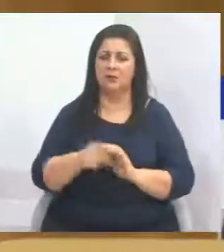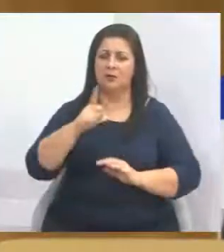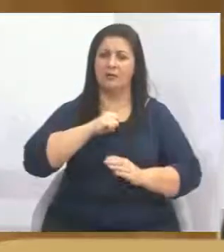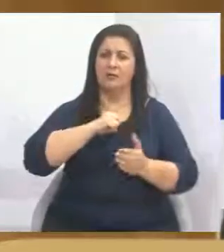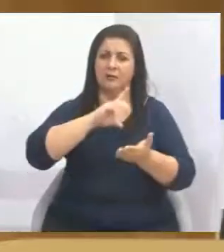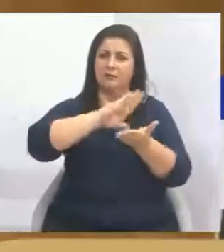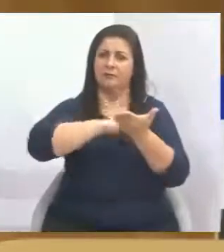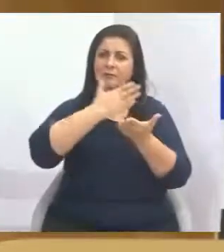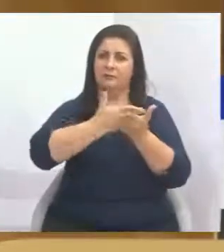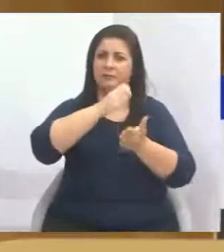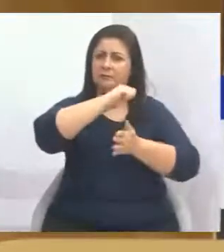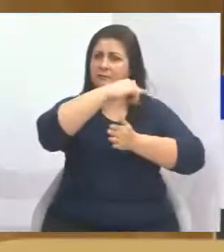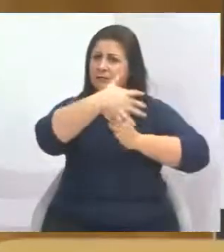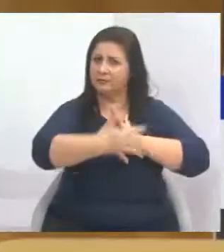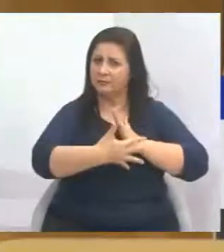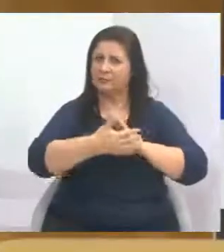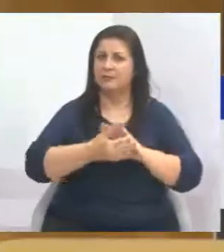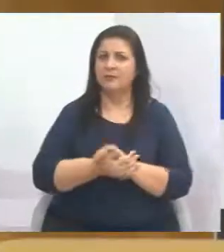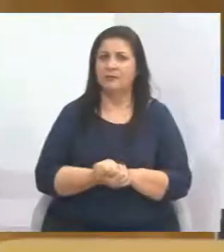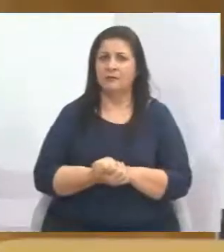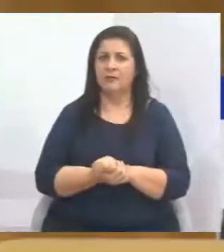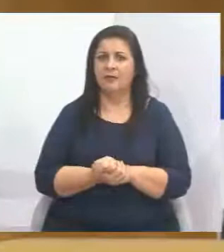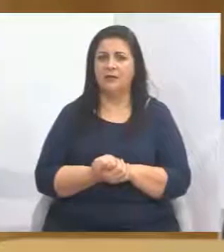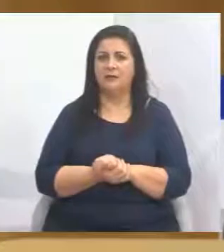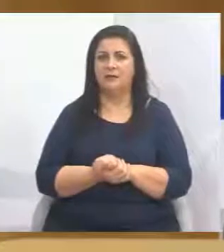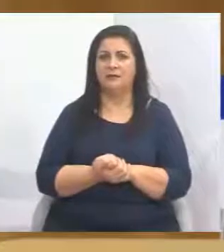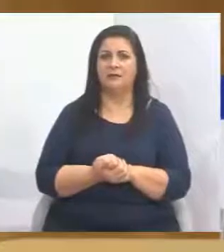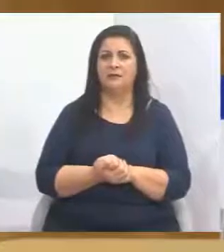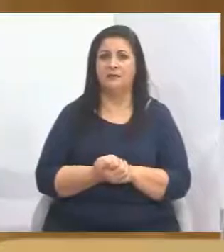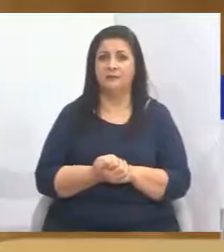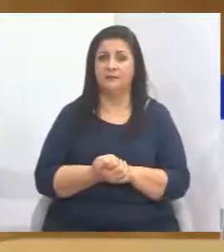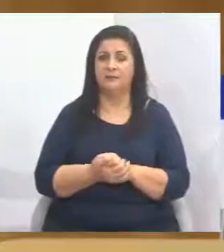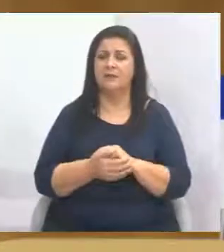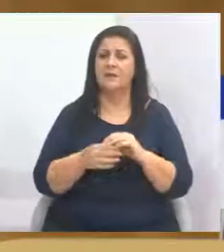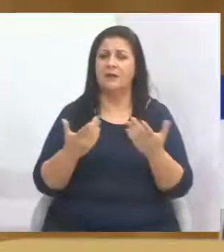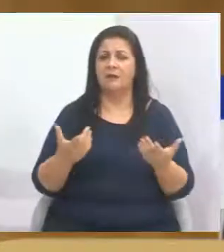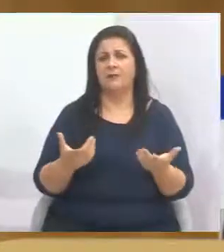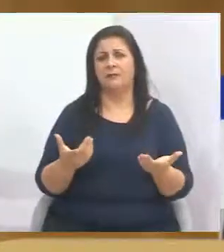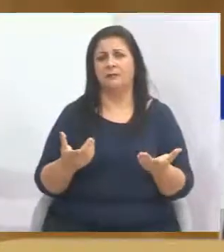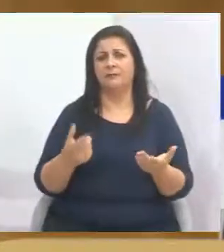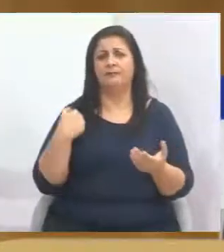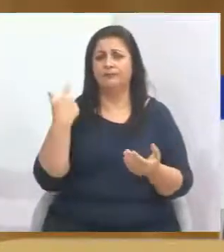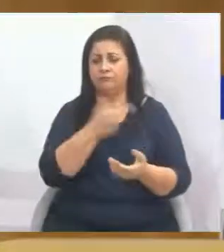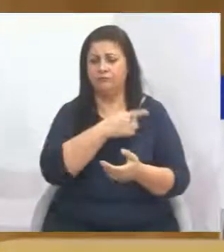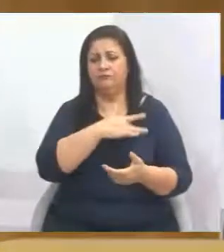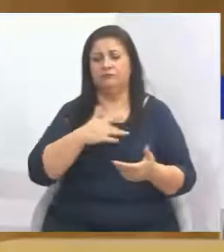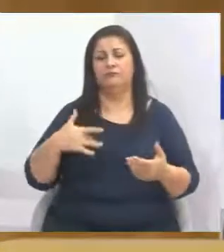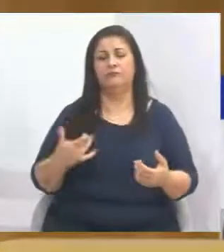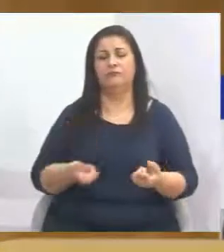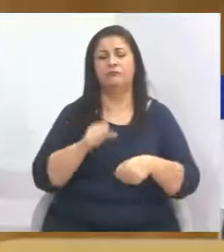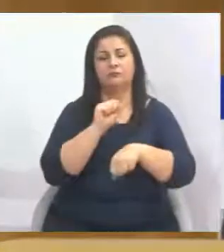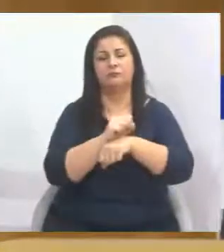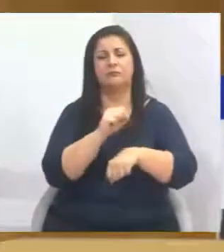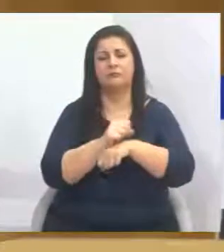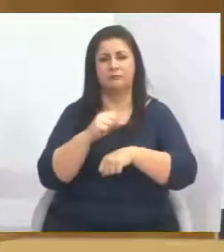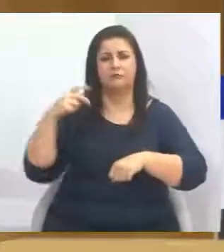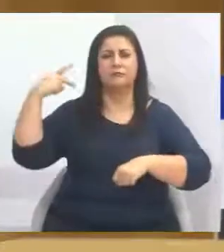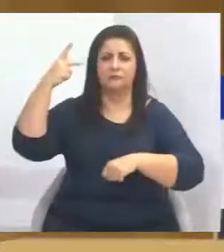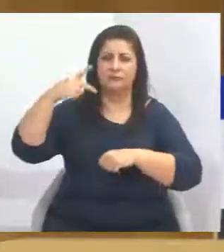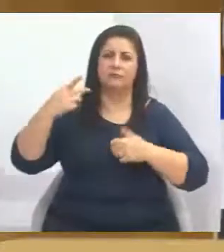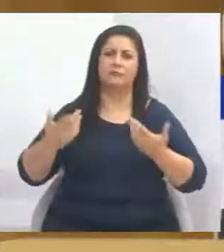de Libras que possam fazer essa comunicação na nossa rede de saúde. Então, eu espero, vereador